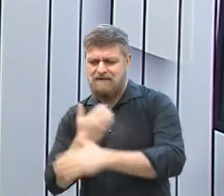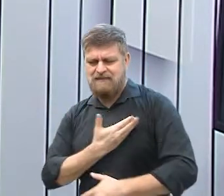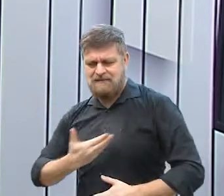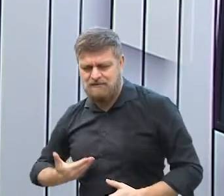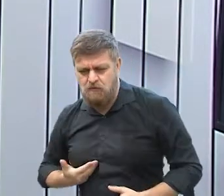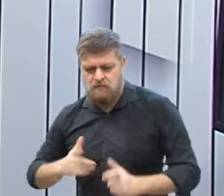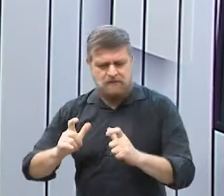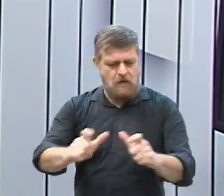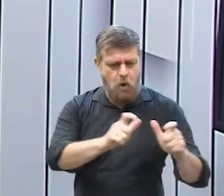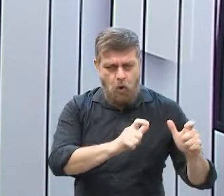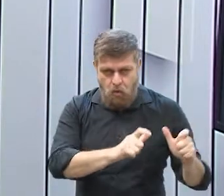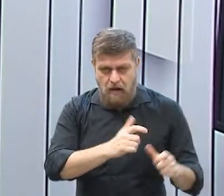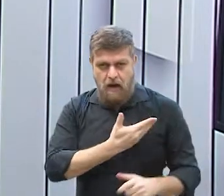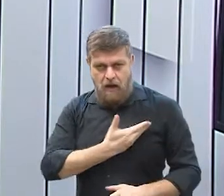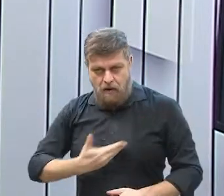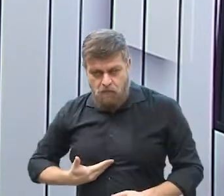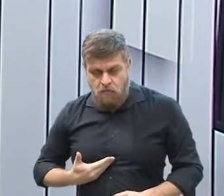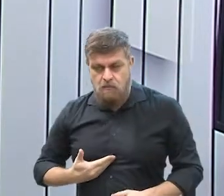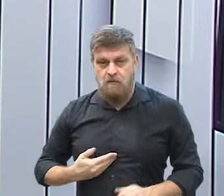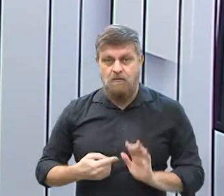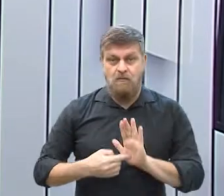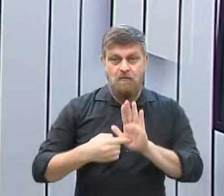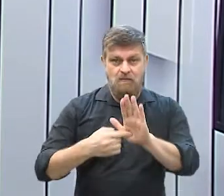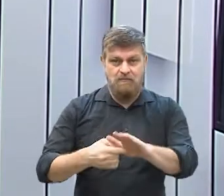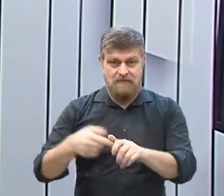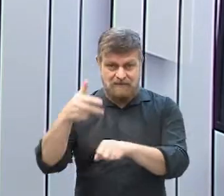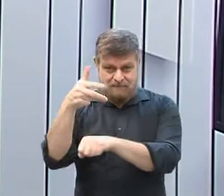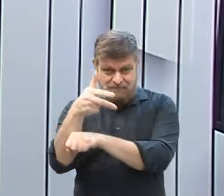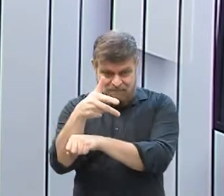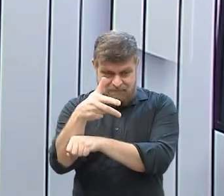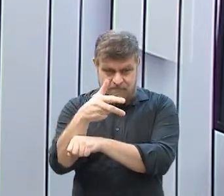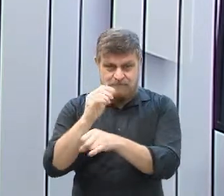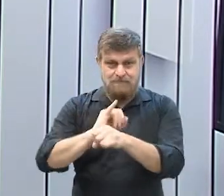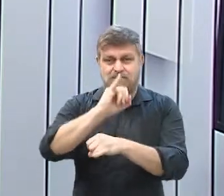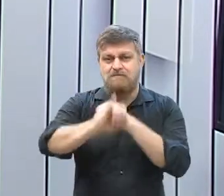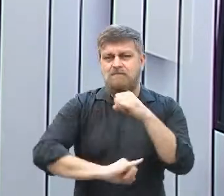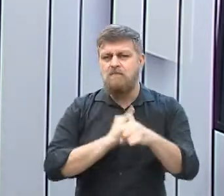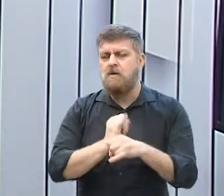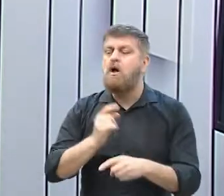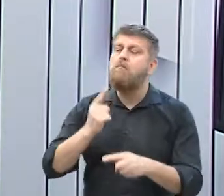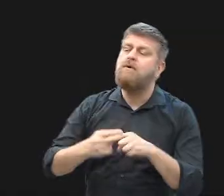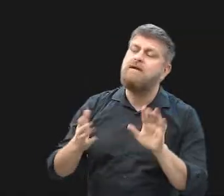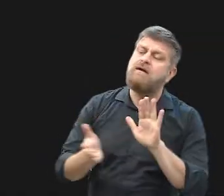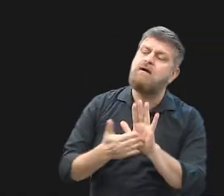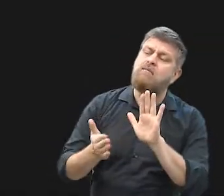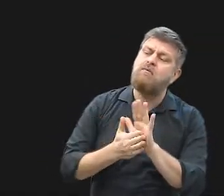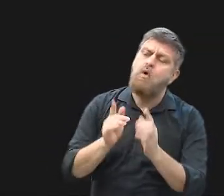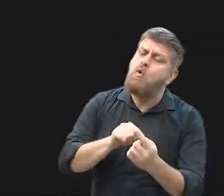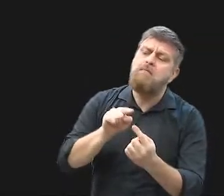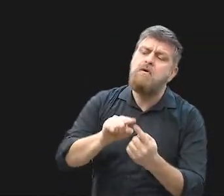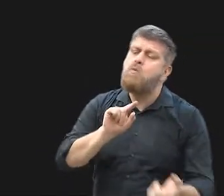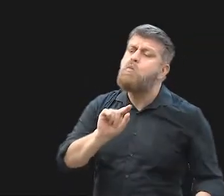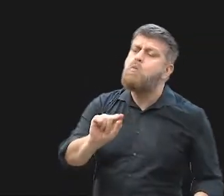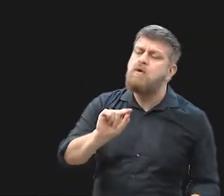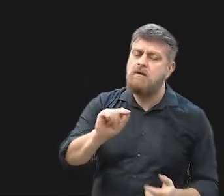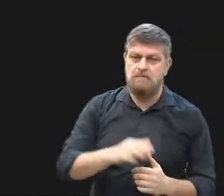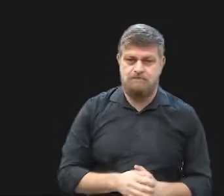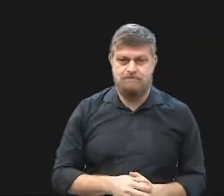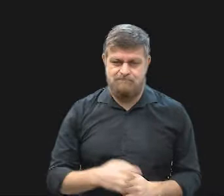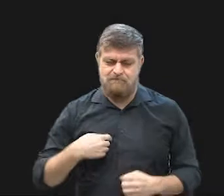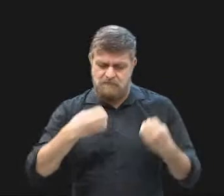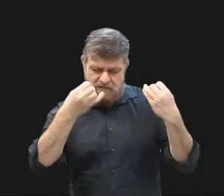do município, que elas tivessem transmissão via internet. Por que essa proposta? Vamos